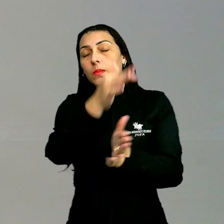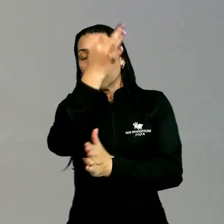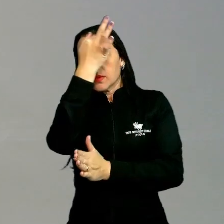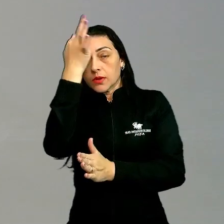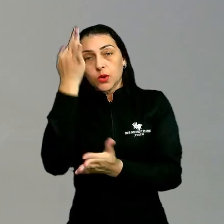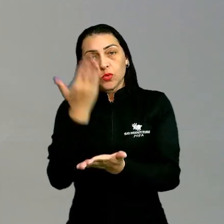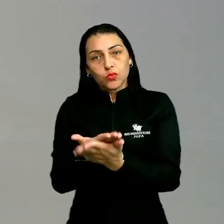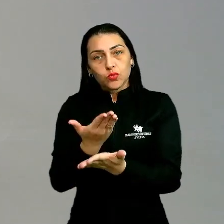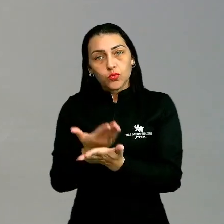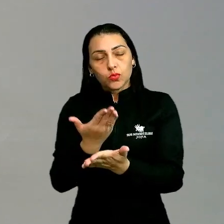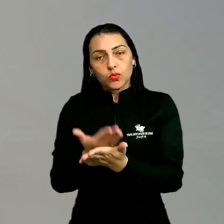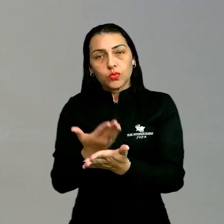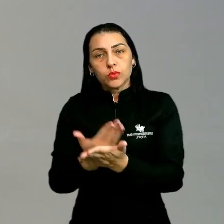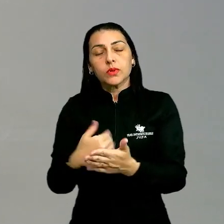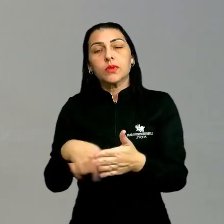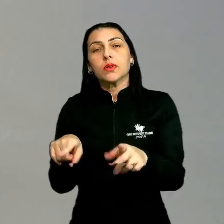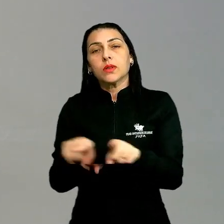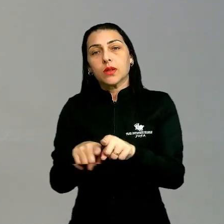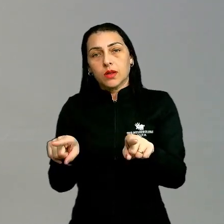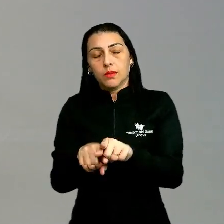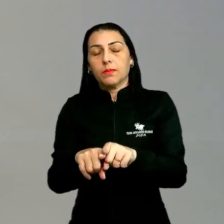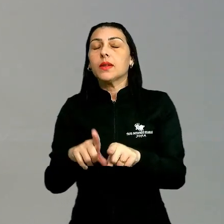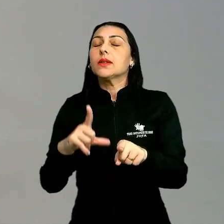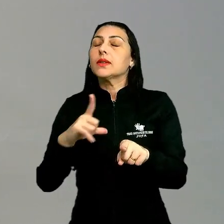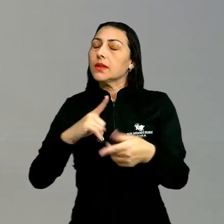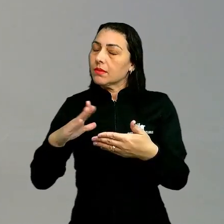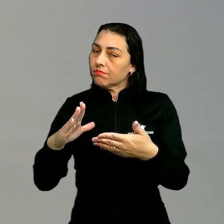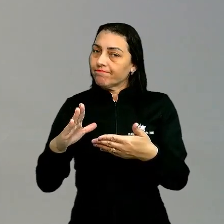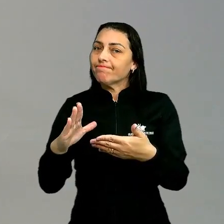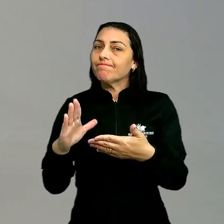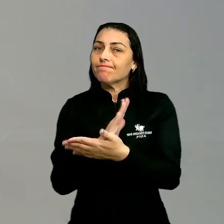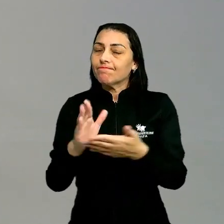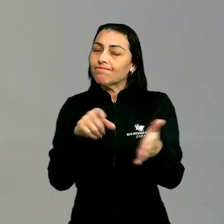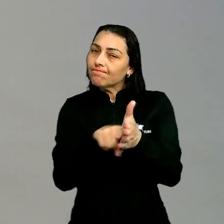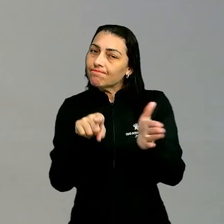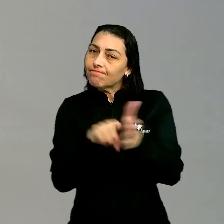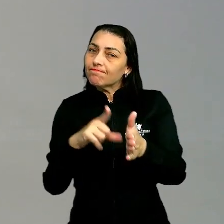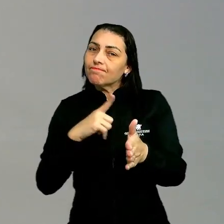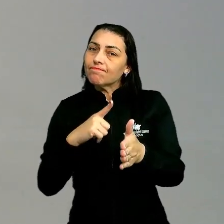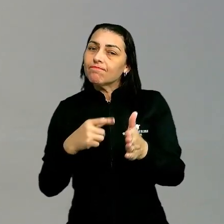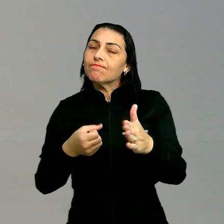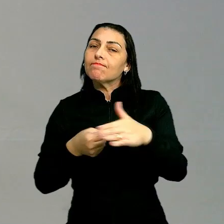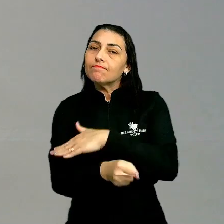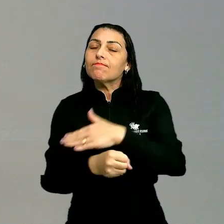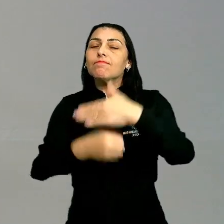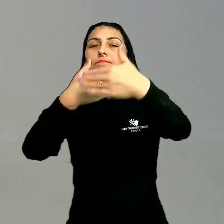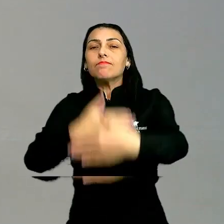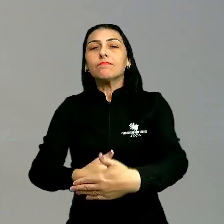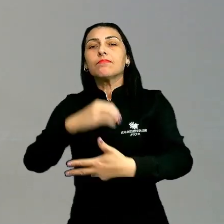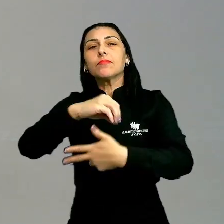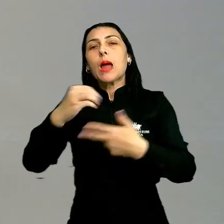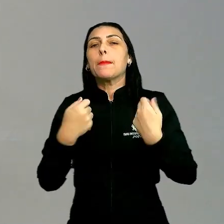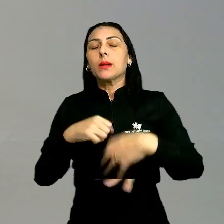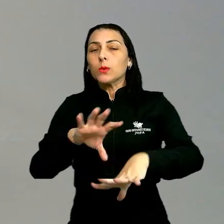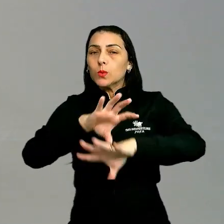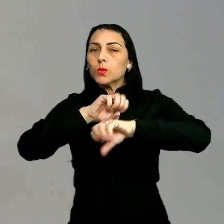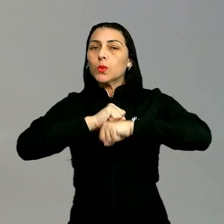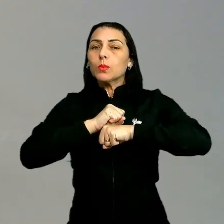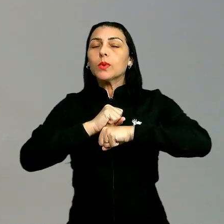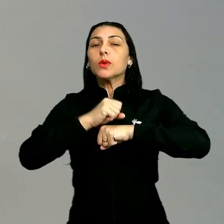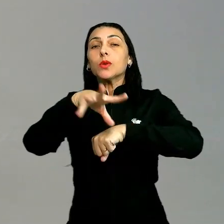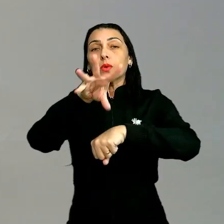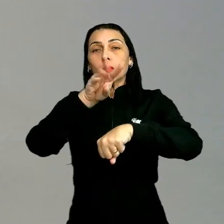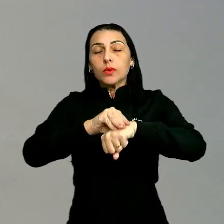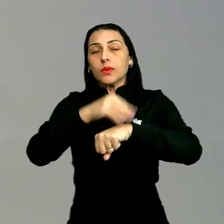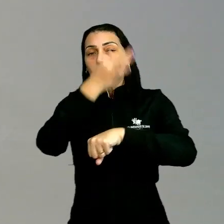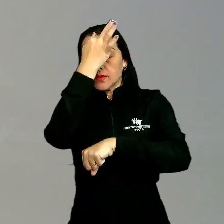que também são passíveis de cair nos exames do Enem. Então, a gente precisa ter um domínio de conhecimento dessas áreas